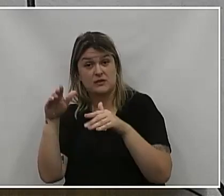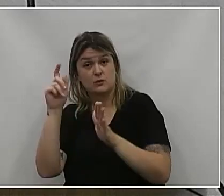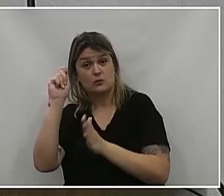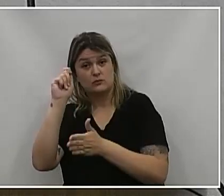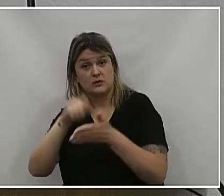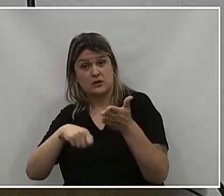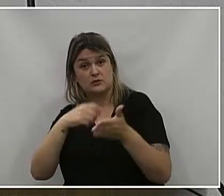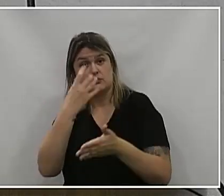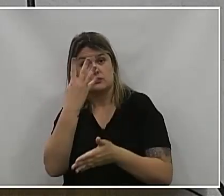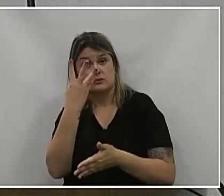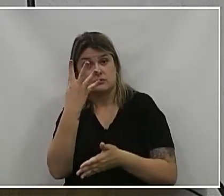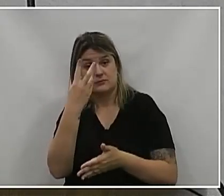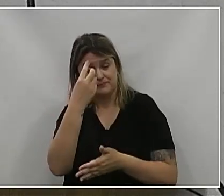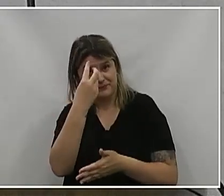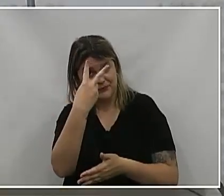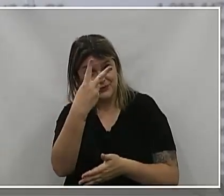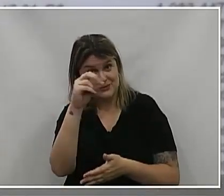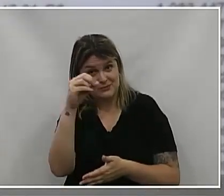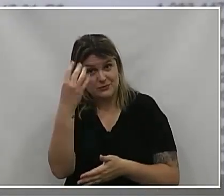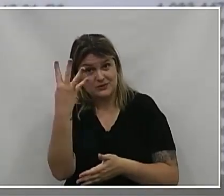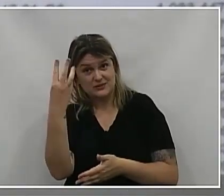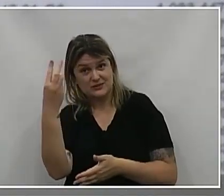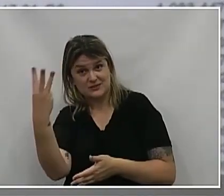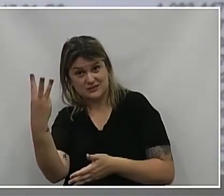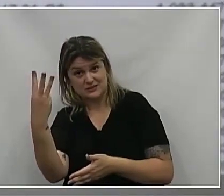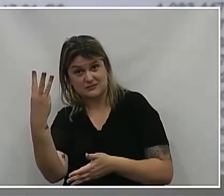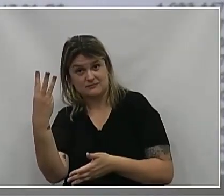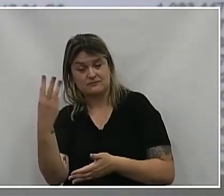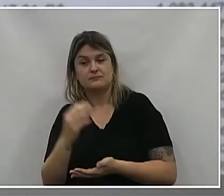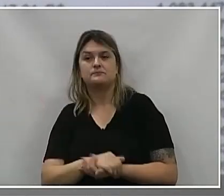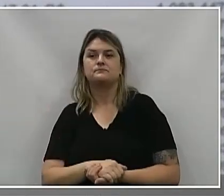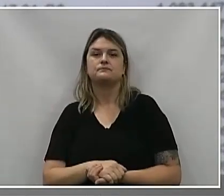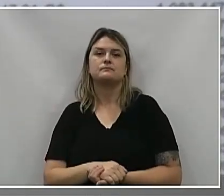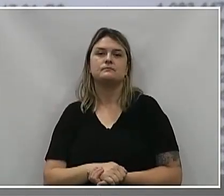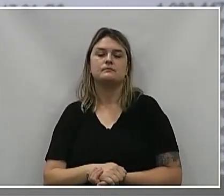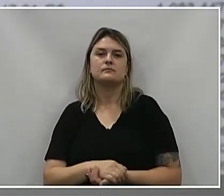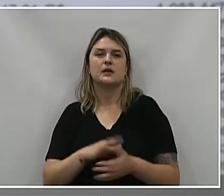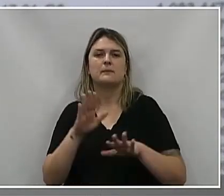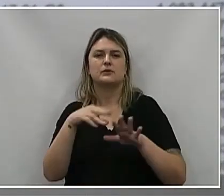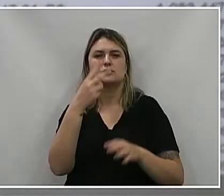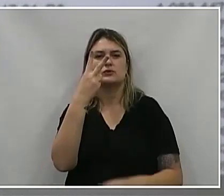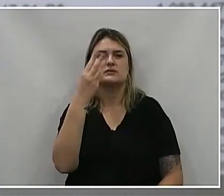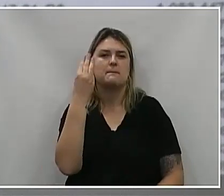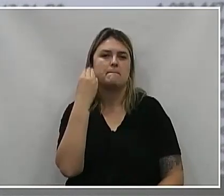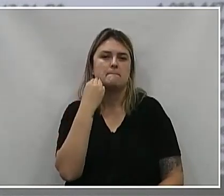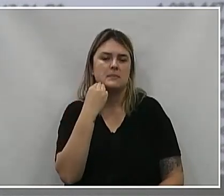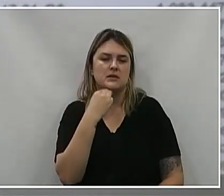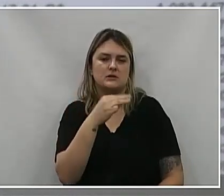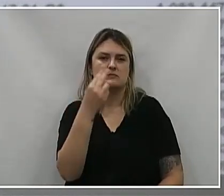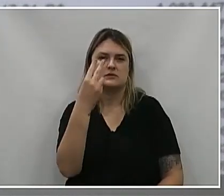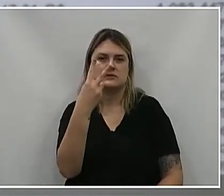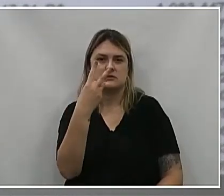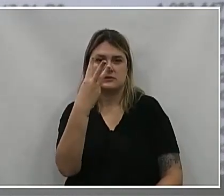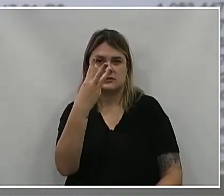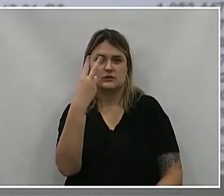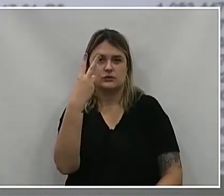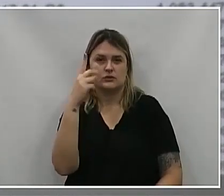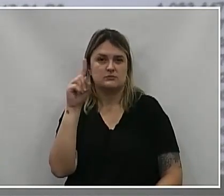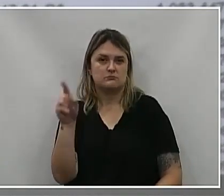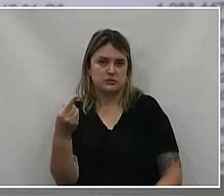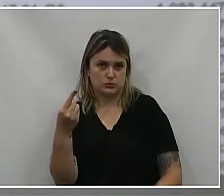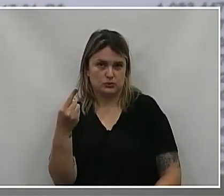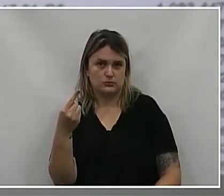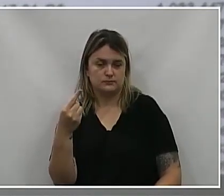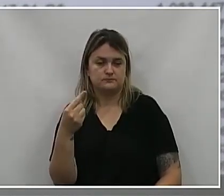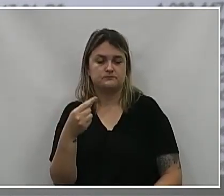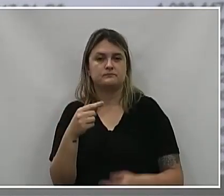contrato, 2043, onde nós chegaríamos lá na ordem de 2 milhões e 33 mil com arrecadação. Essa seria